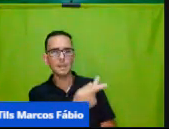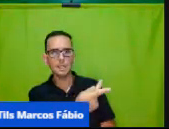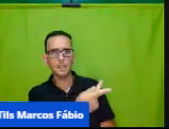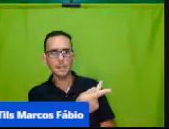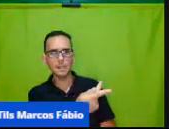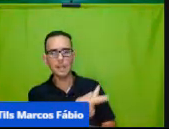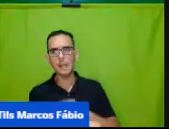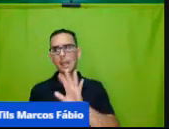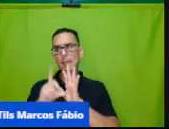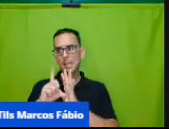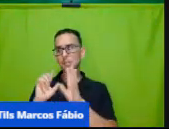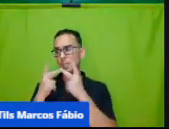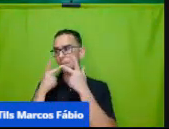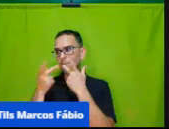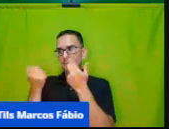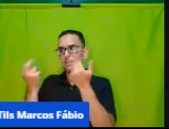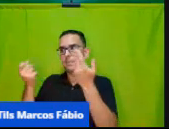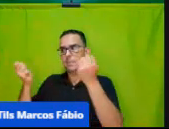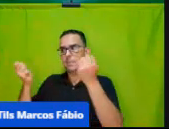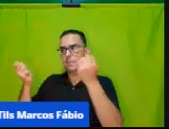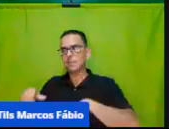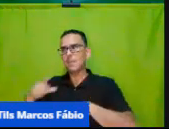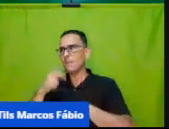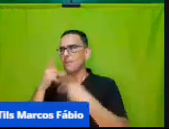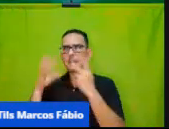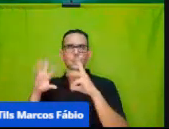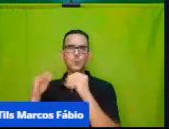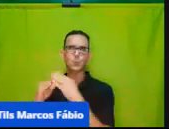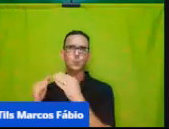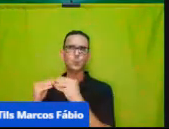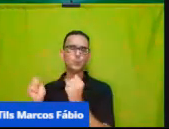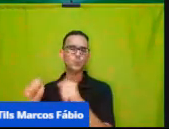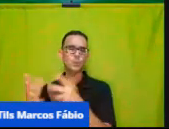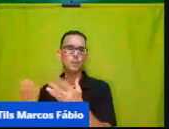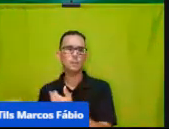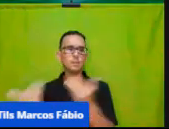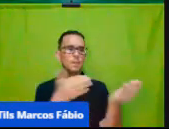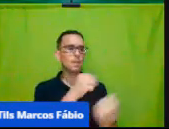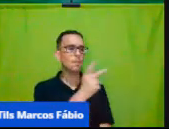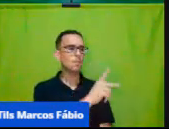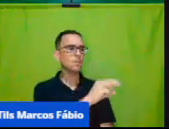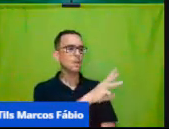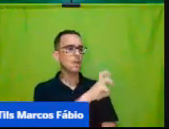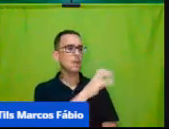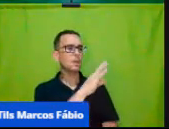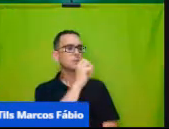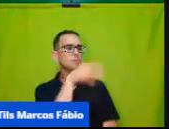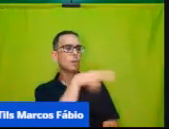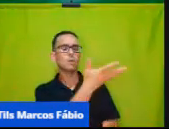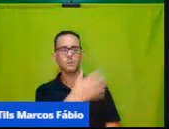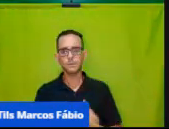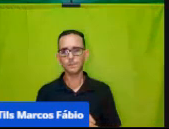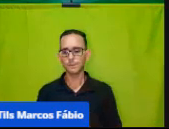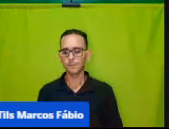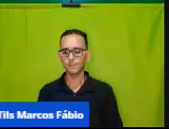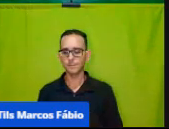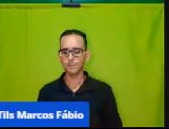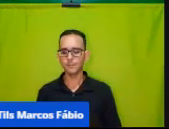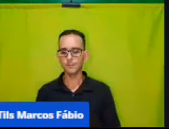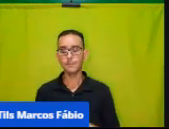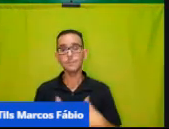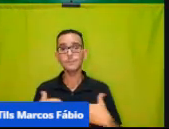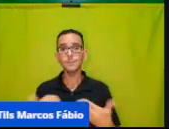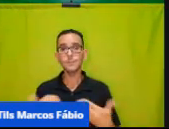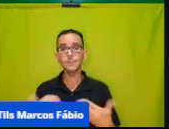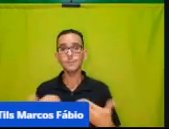anteriormente, eu acho que eu já comentei praticamente isso aí já. Então, deixa o professor Elton. Bom, nas turmas